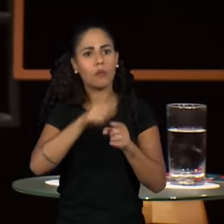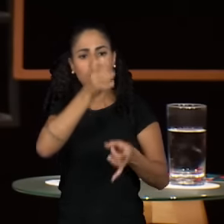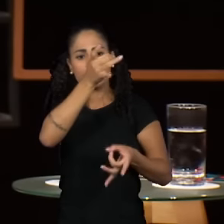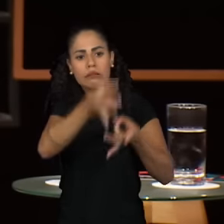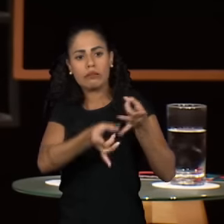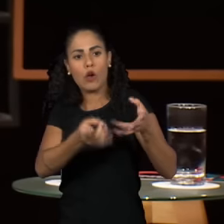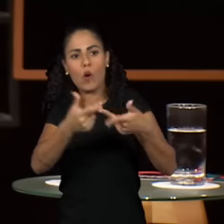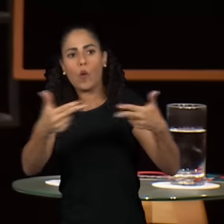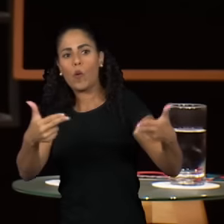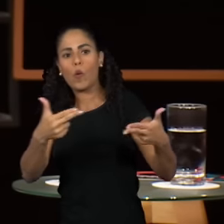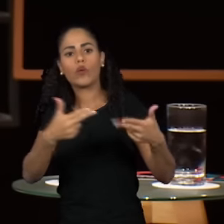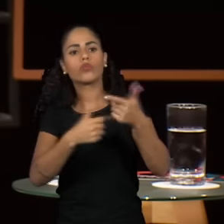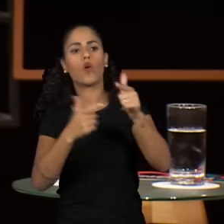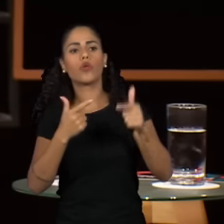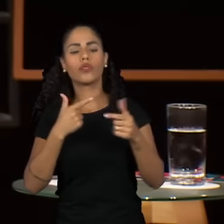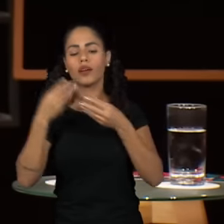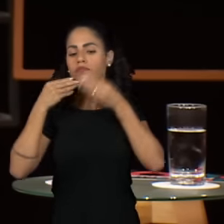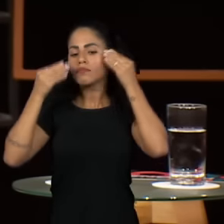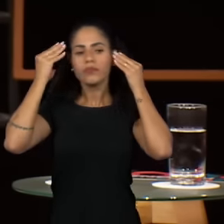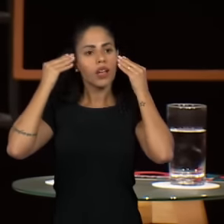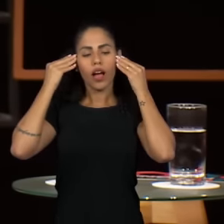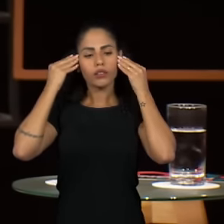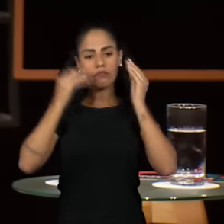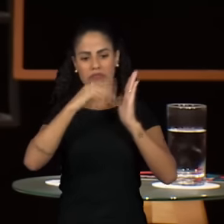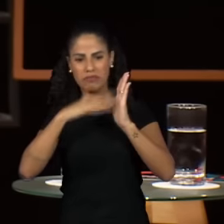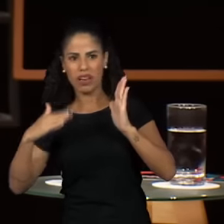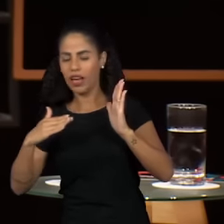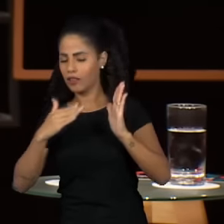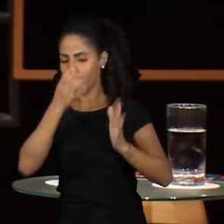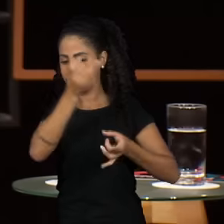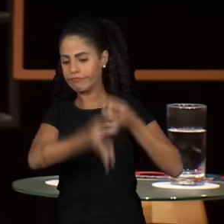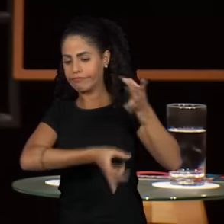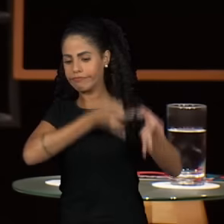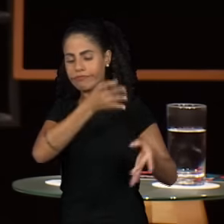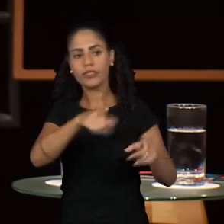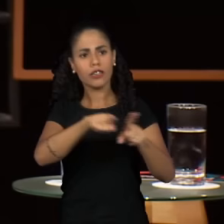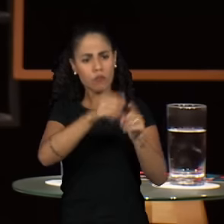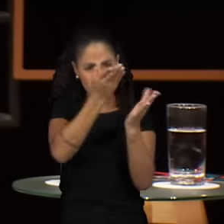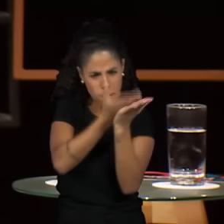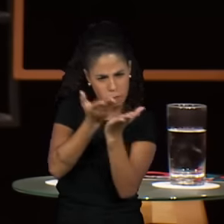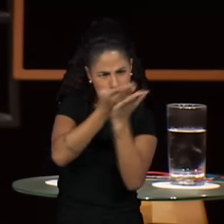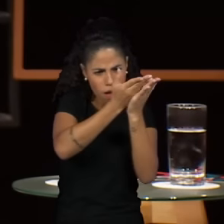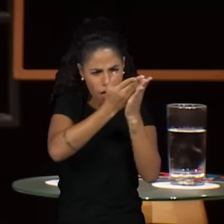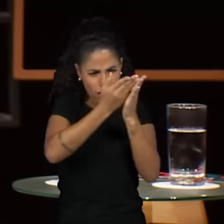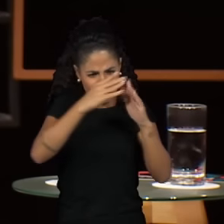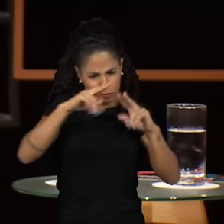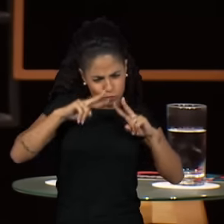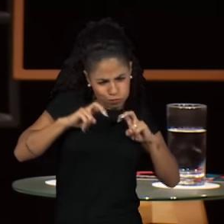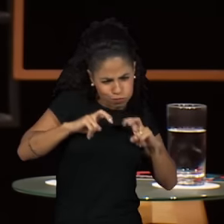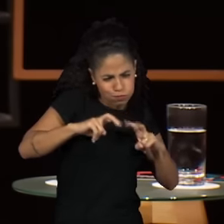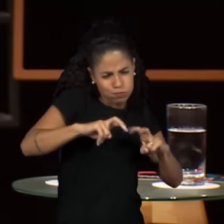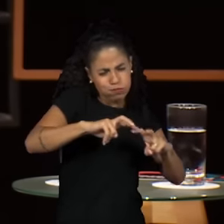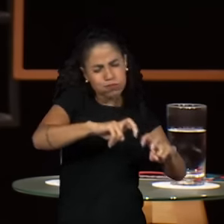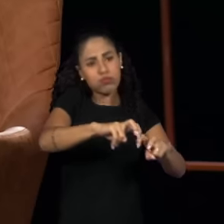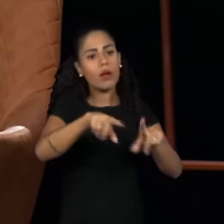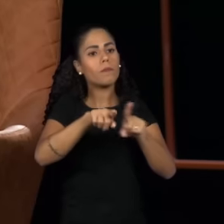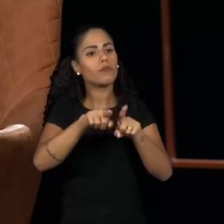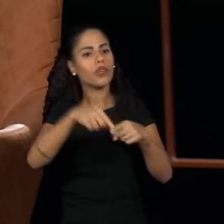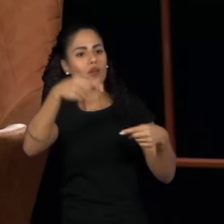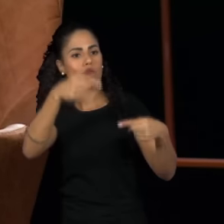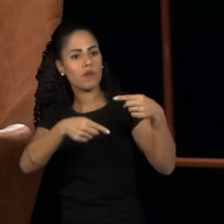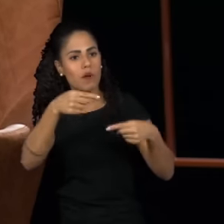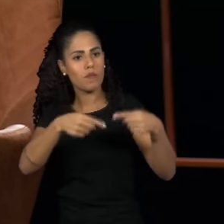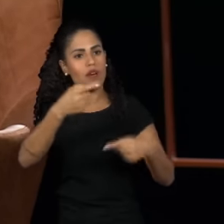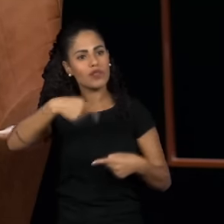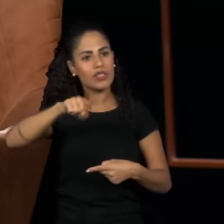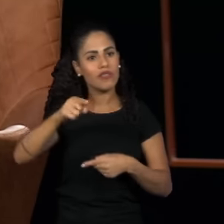toda e qualquer vaidade. E você chegou até a estudar profundamente o contexto político da época. Você foi para Cuba.